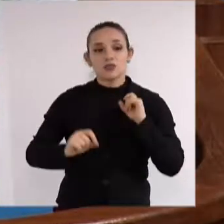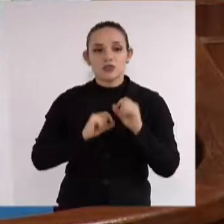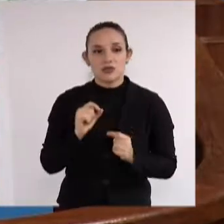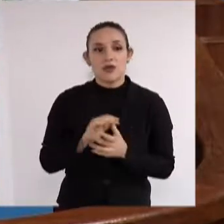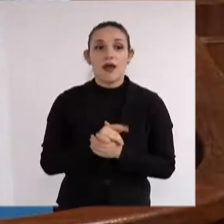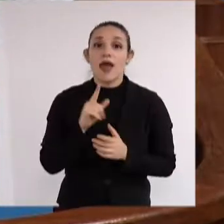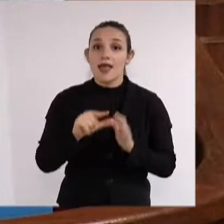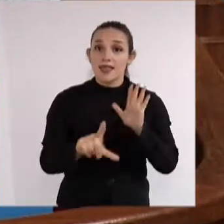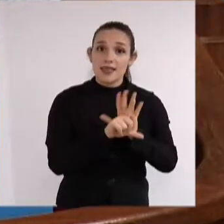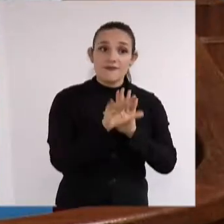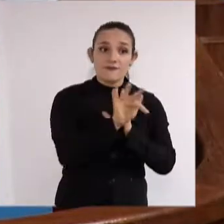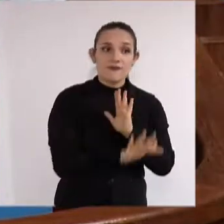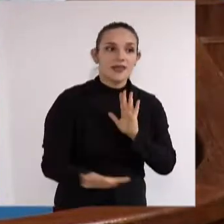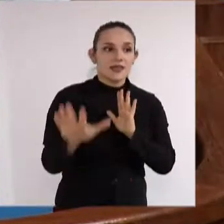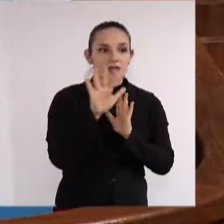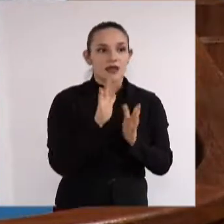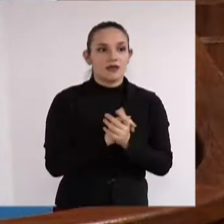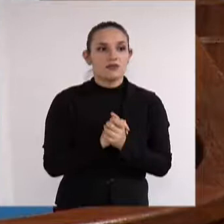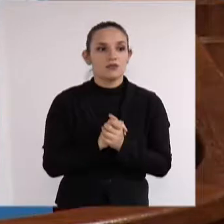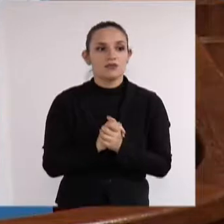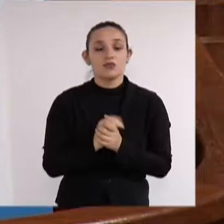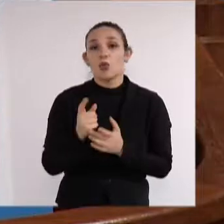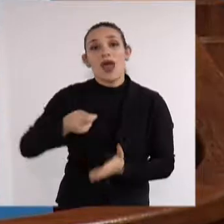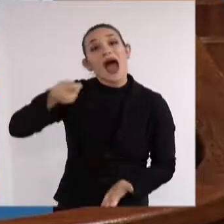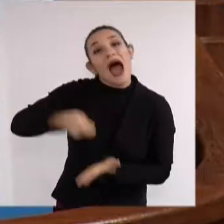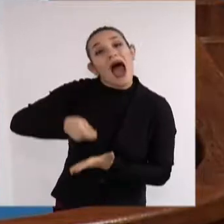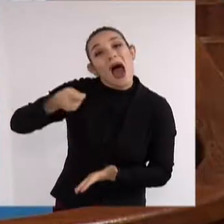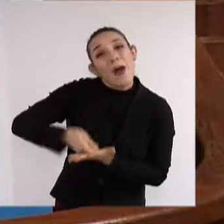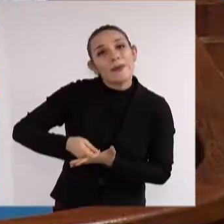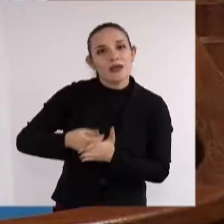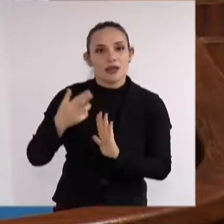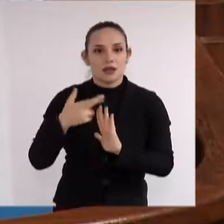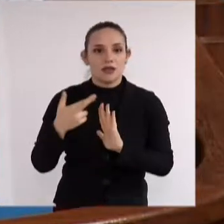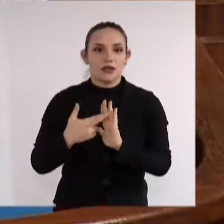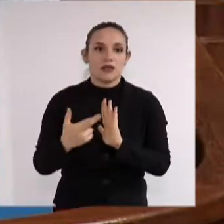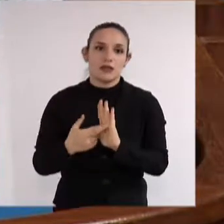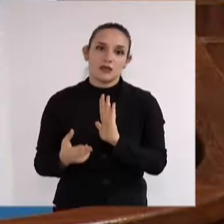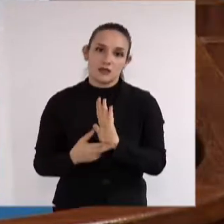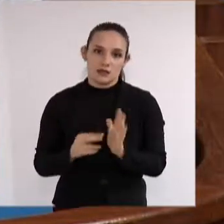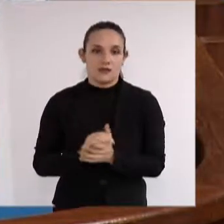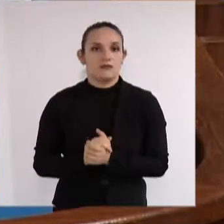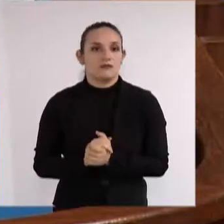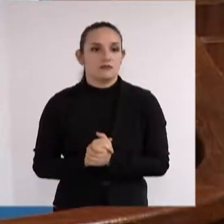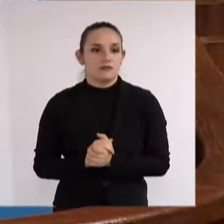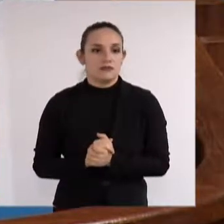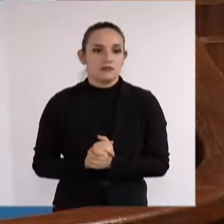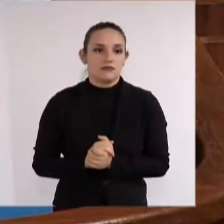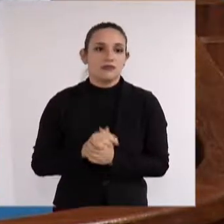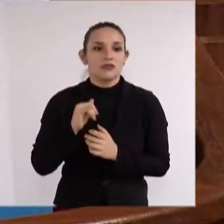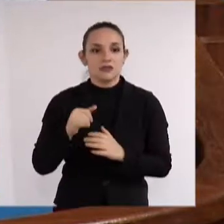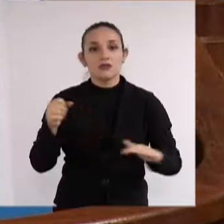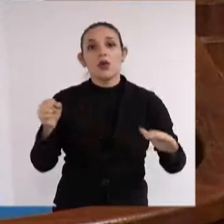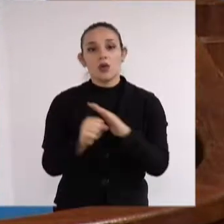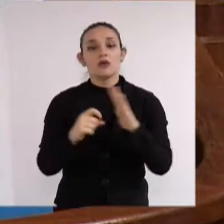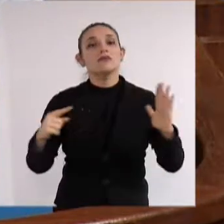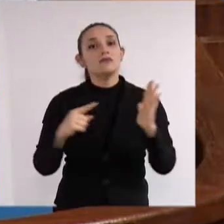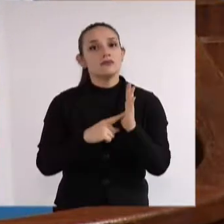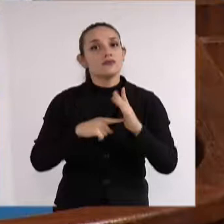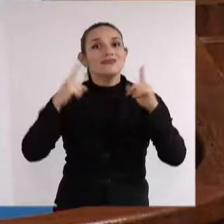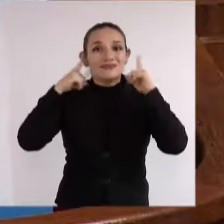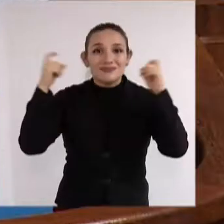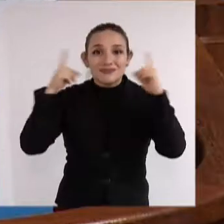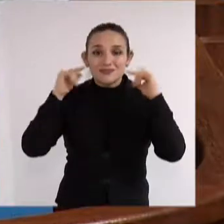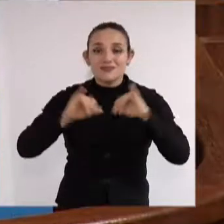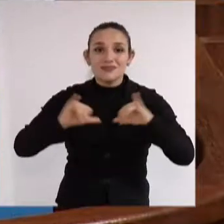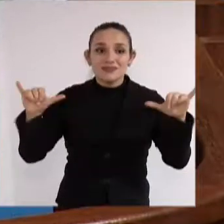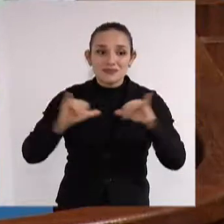legislação federal não adotou como obrigatória tal regra técnica pertinente aos alarmes nos banheiros acessíveis em